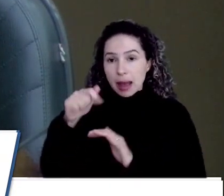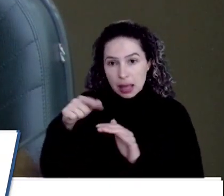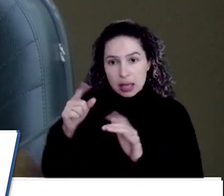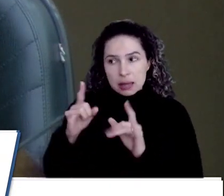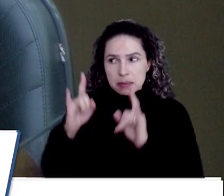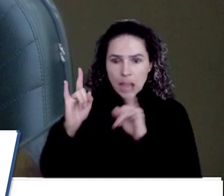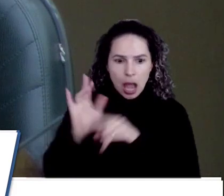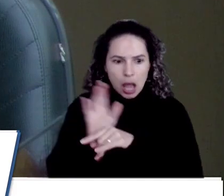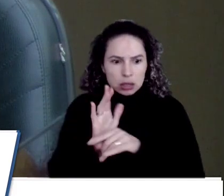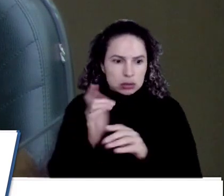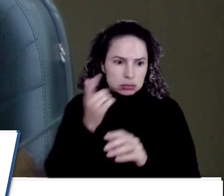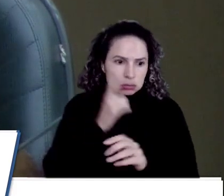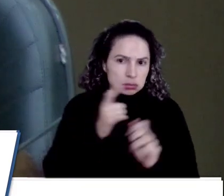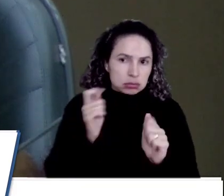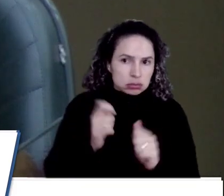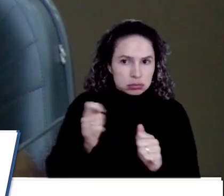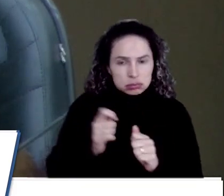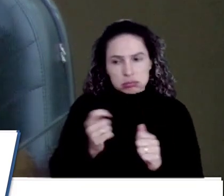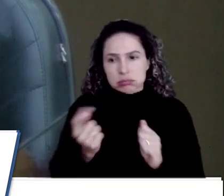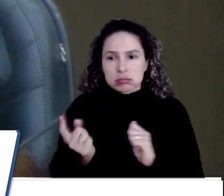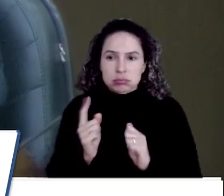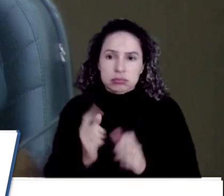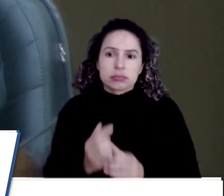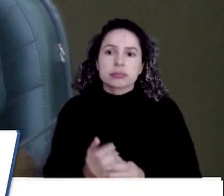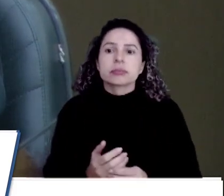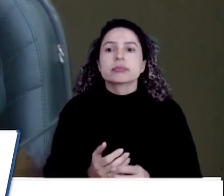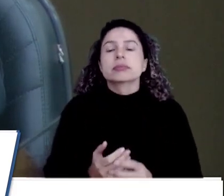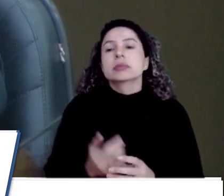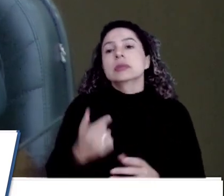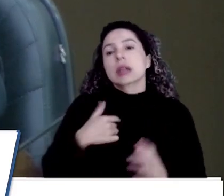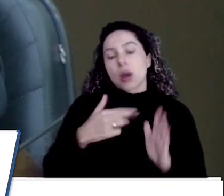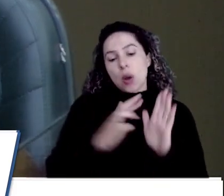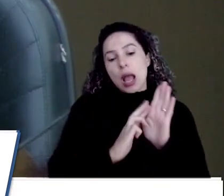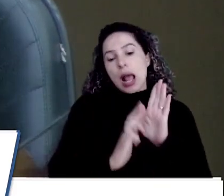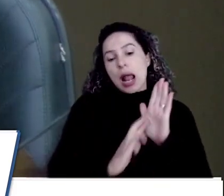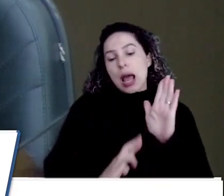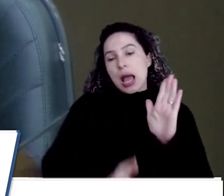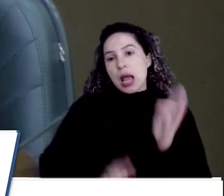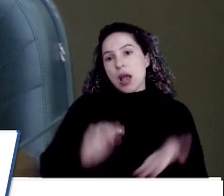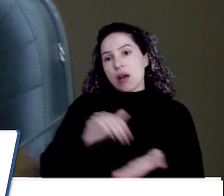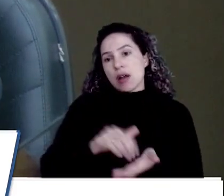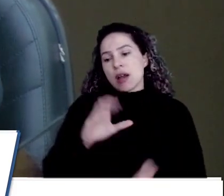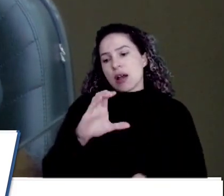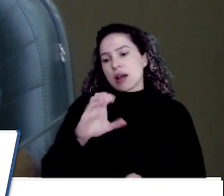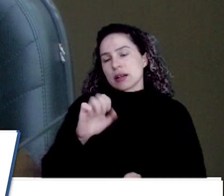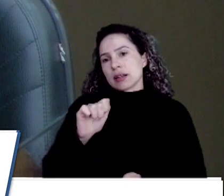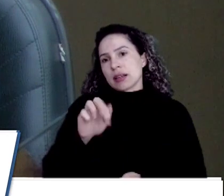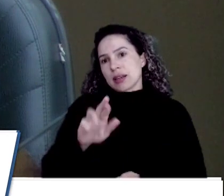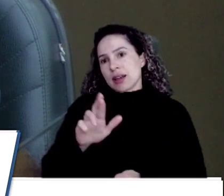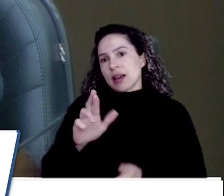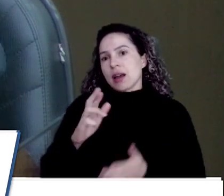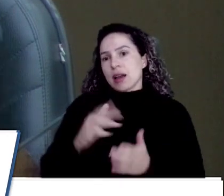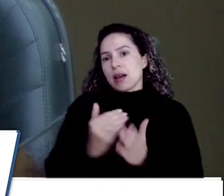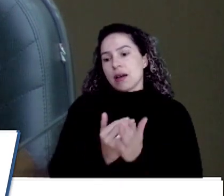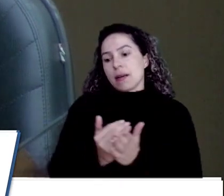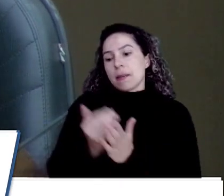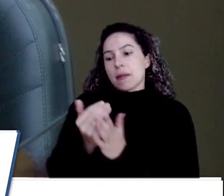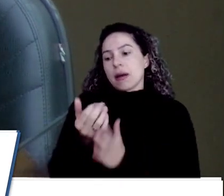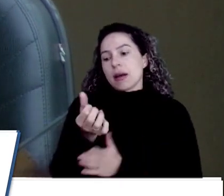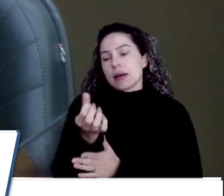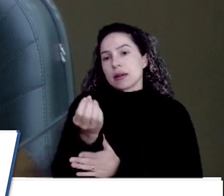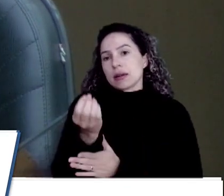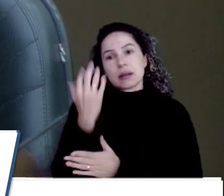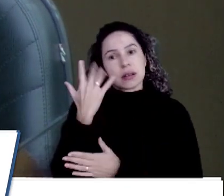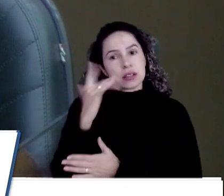o serviço, nos ajudar. Que no relatório final da CEAR, que foi agora estendido por mais 60 dias, a